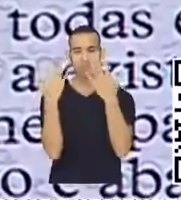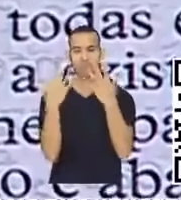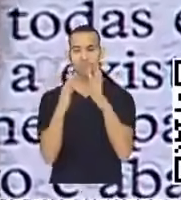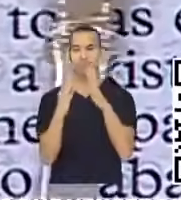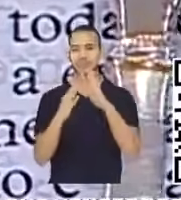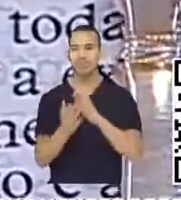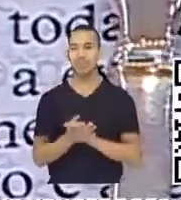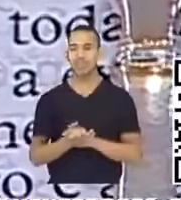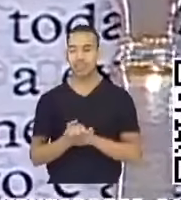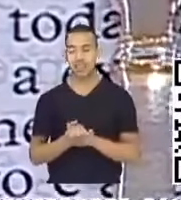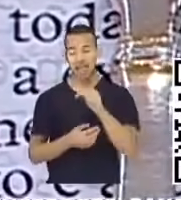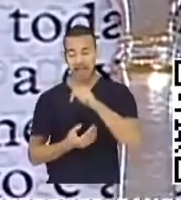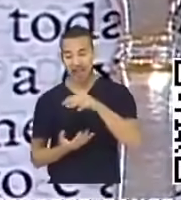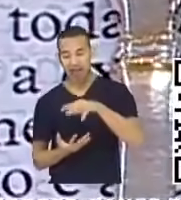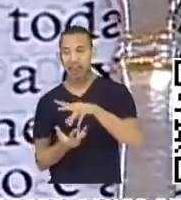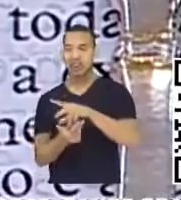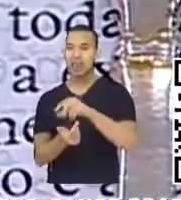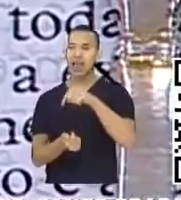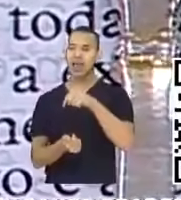e a terra é